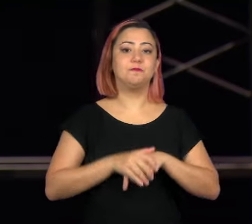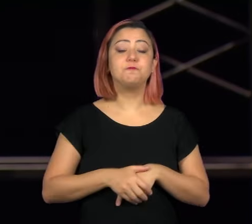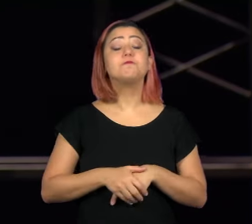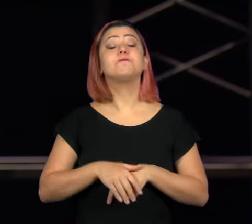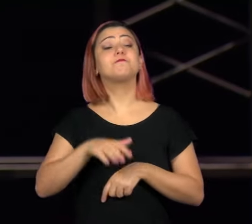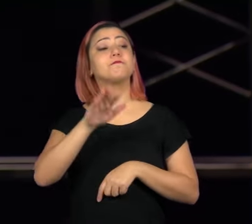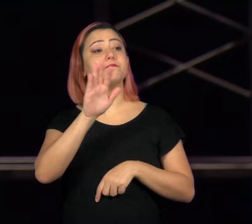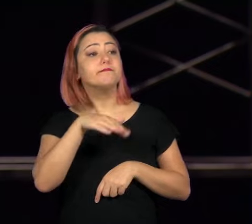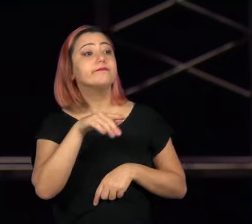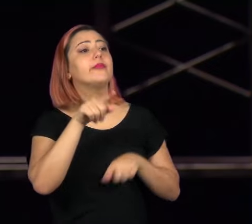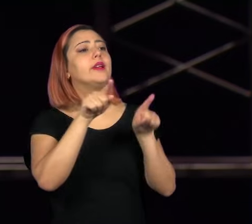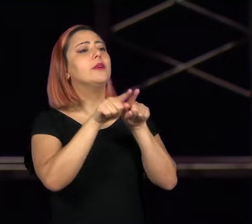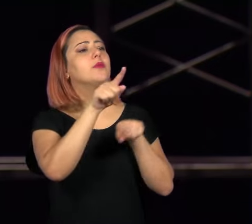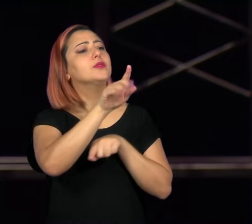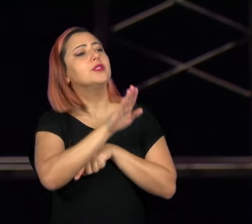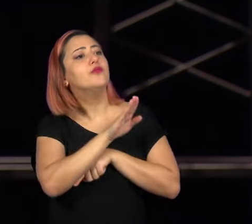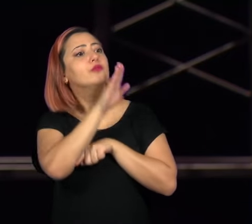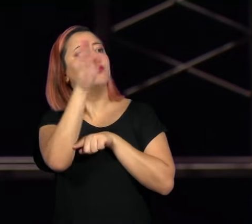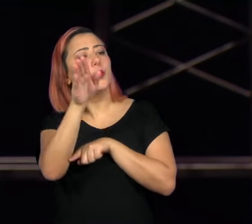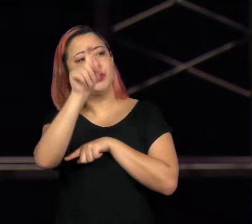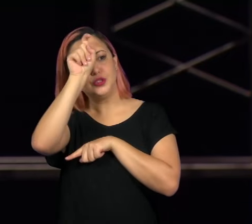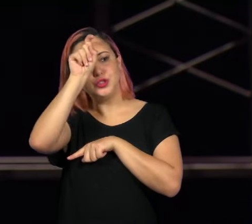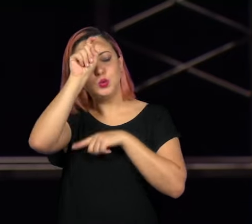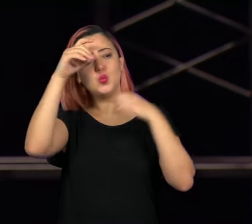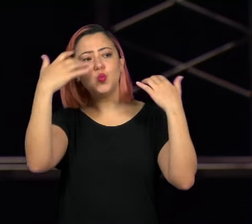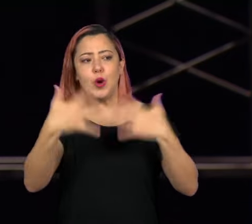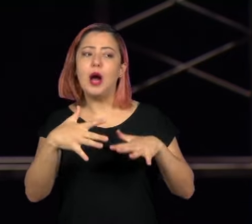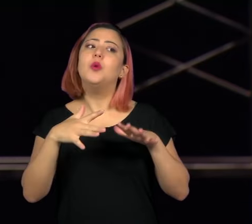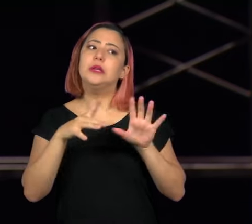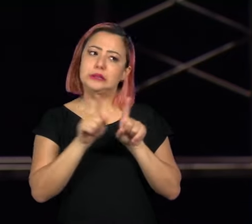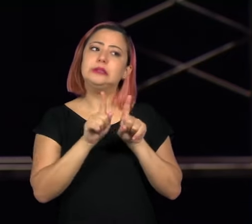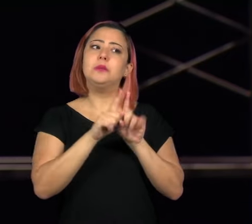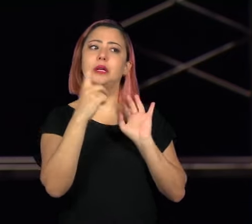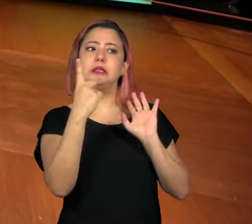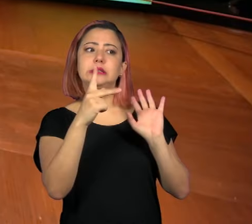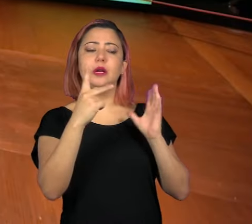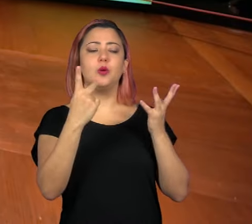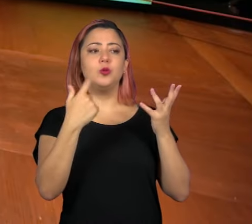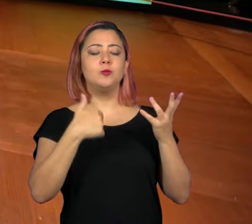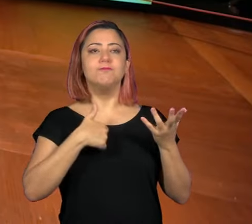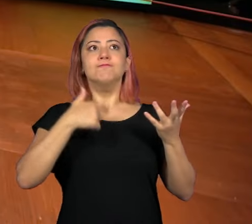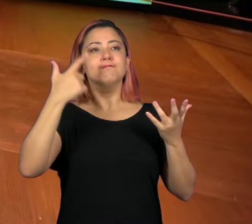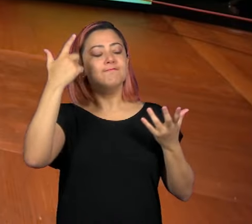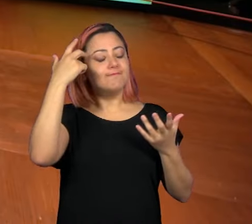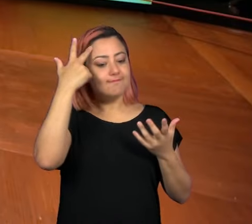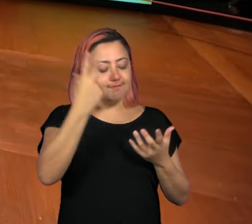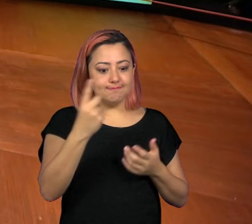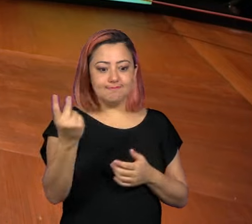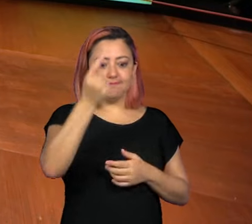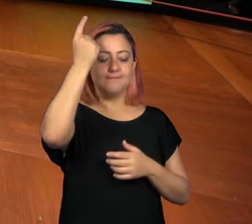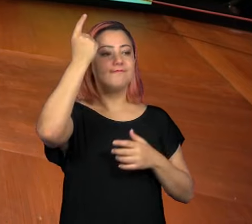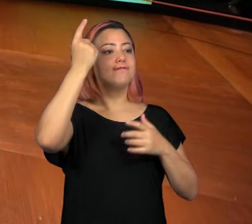Egito também foi um ponto fundamental para esse teu despertar. Foi ou não foi?